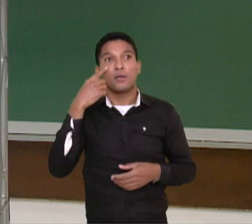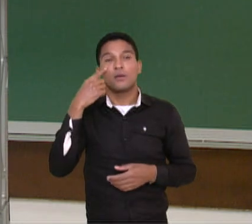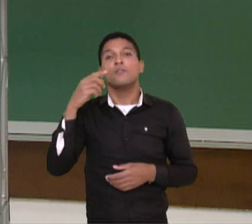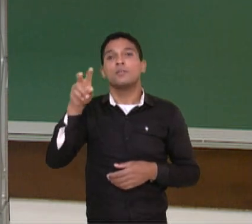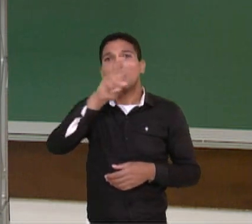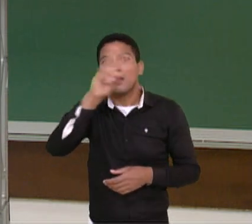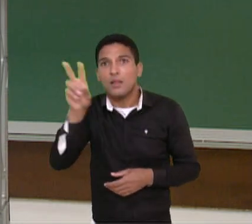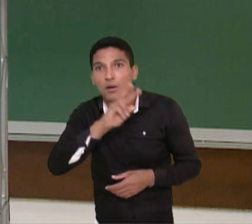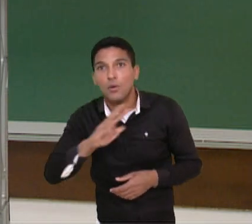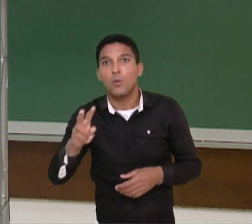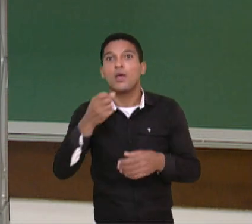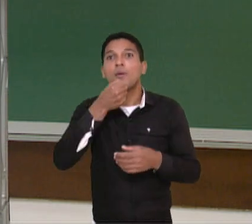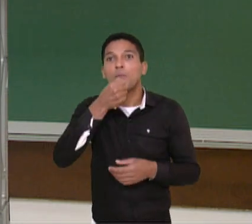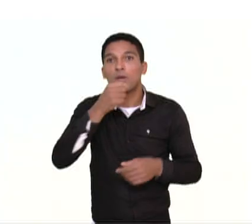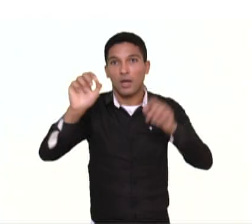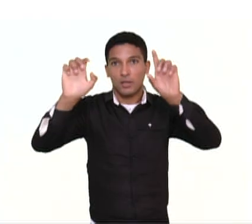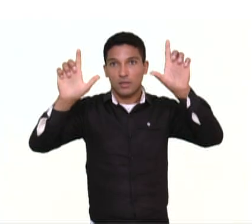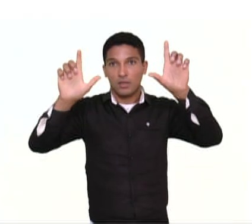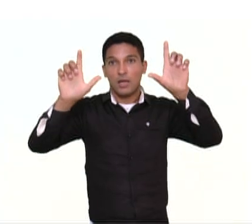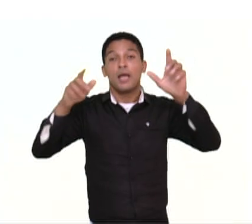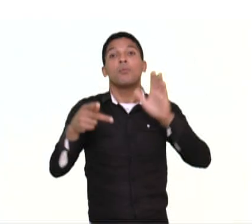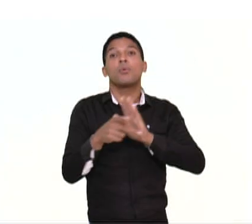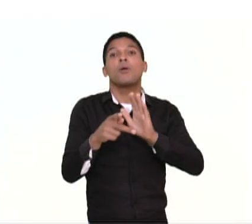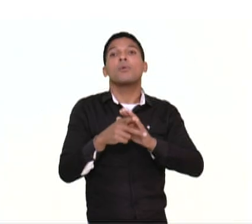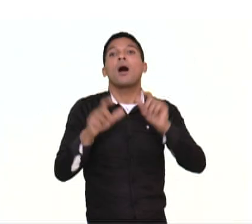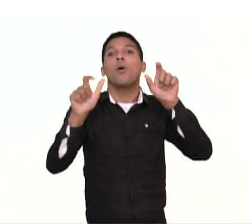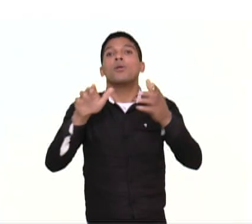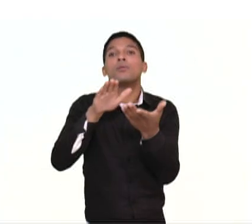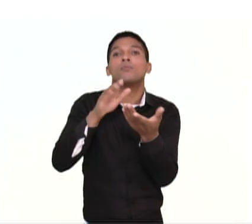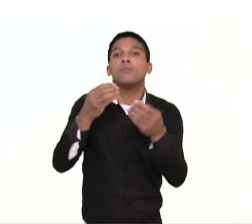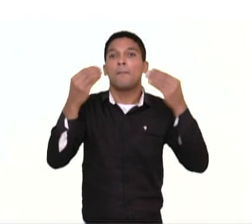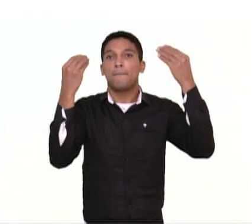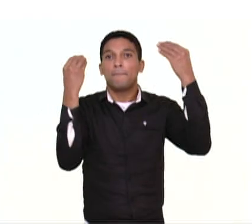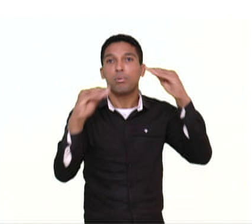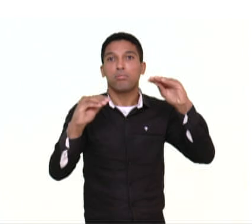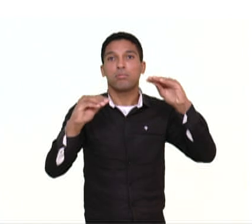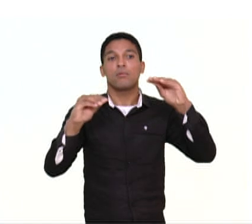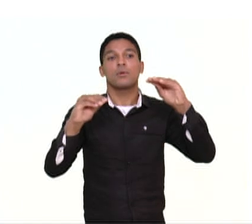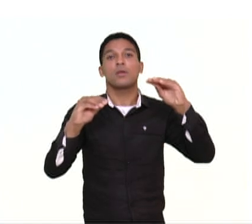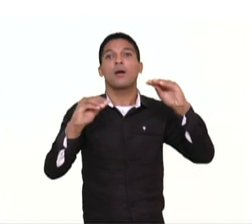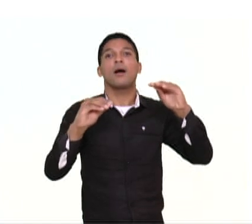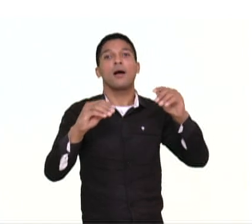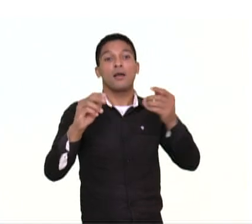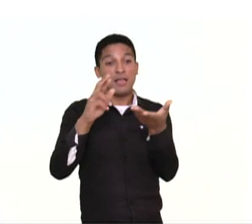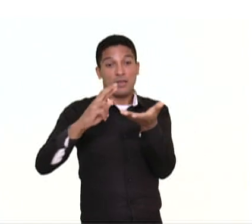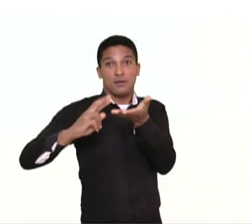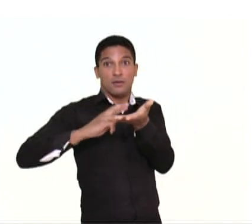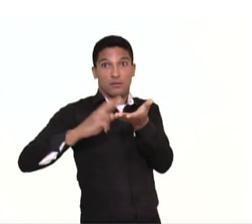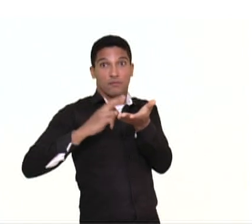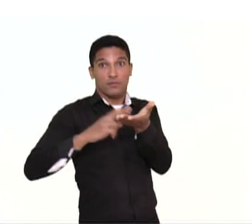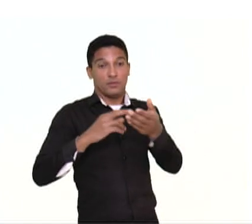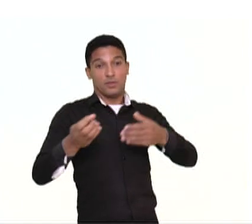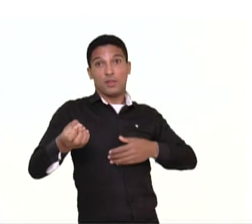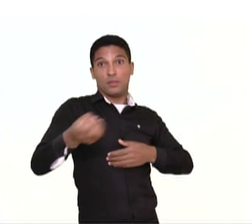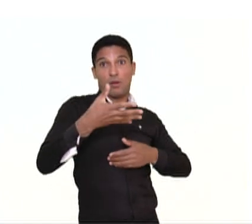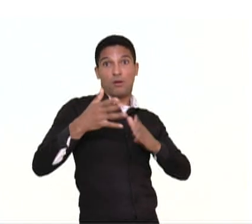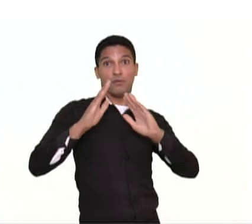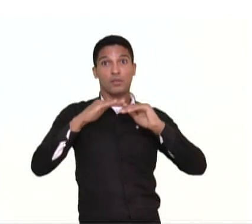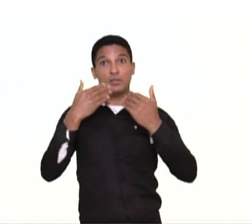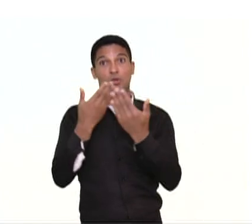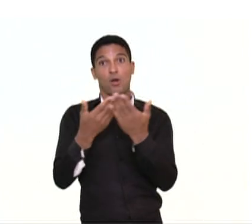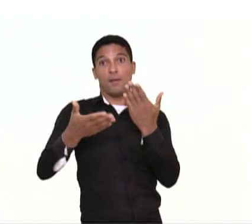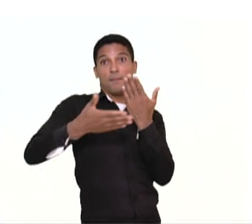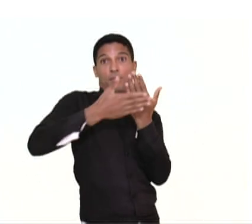publicado na revista Nova Escola, que tem como público-alvo os professores. A qual outro tipo de público o tema